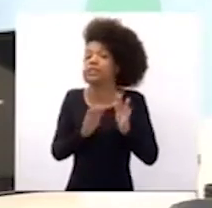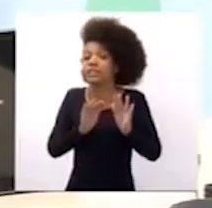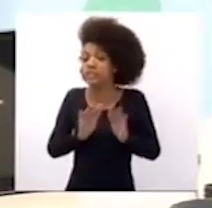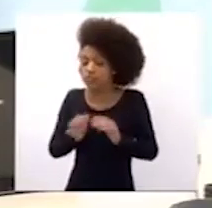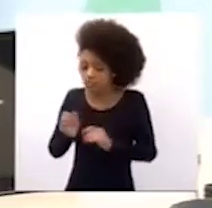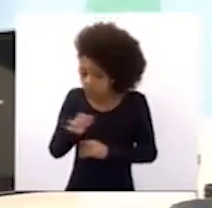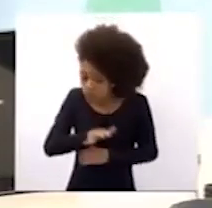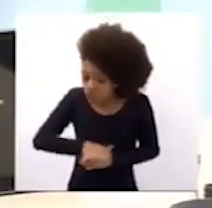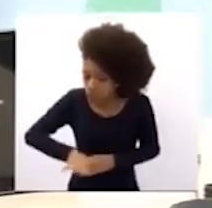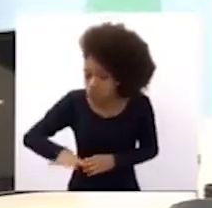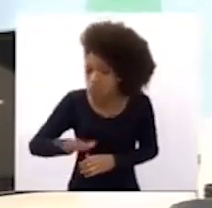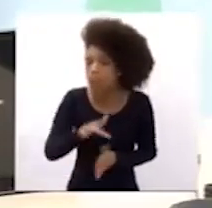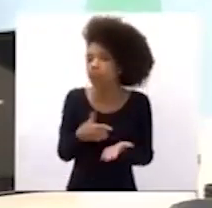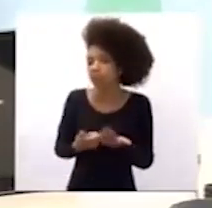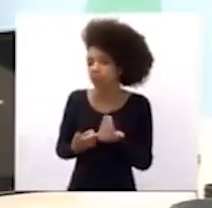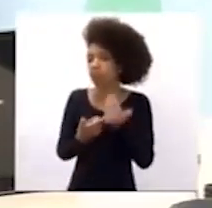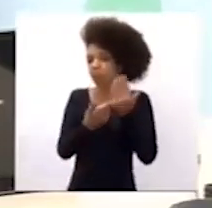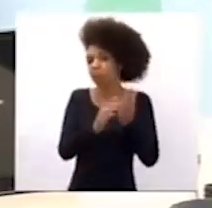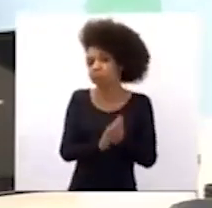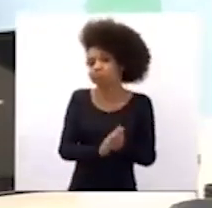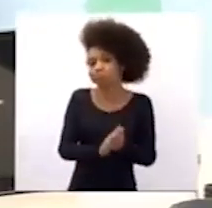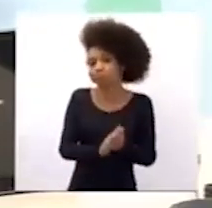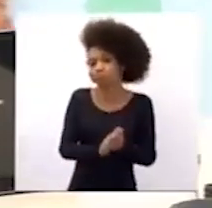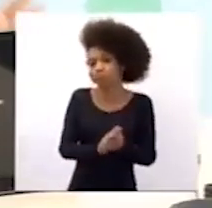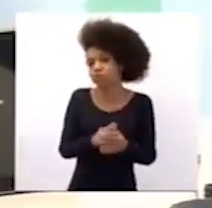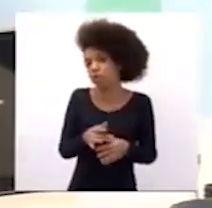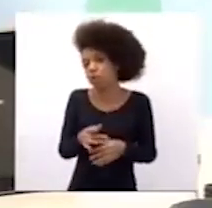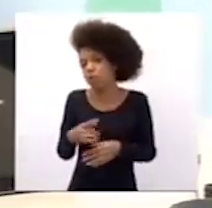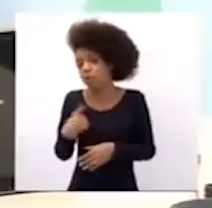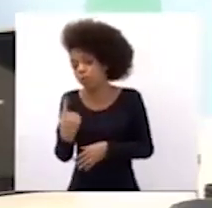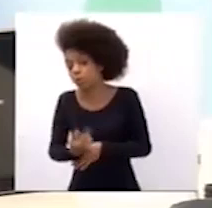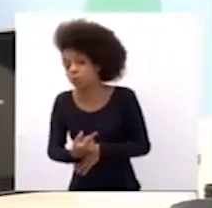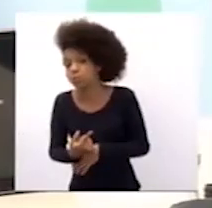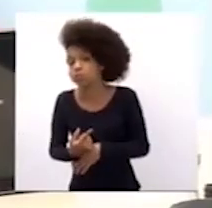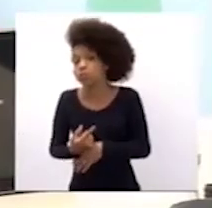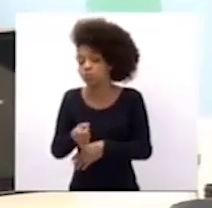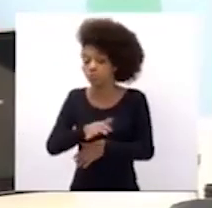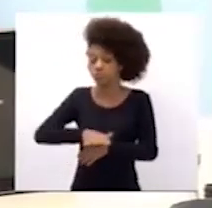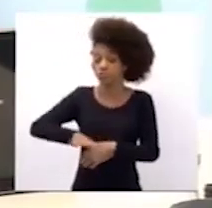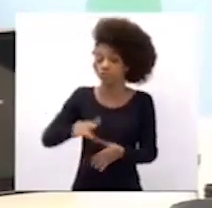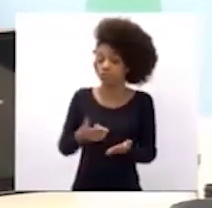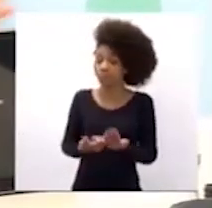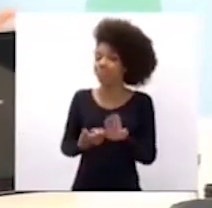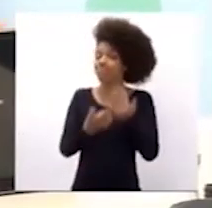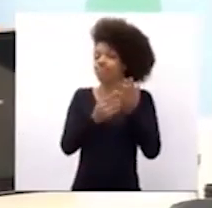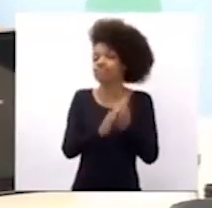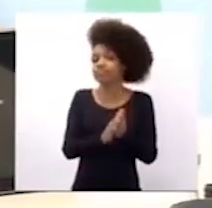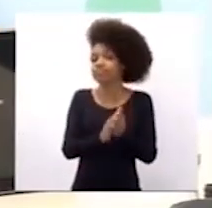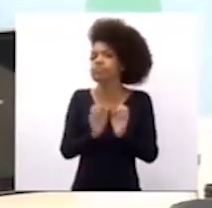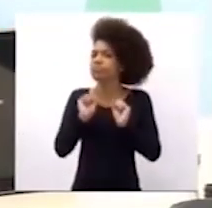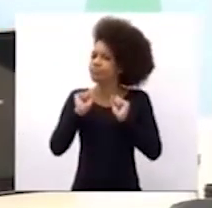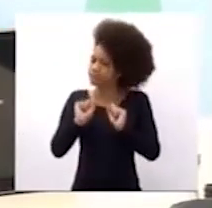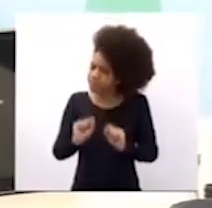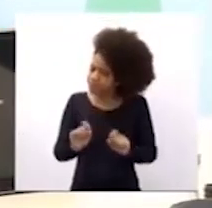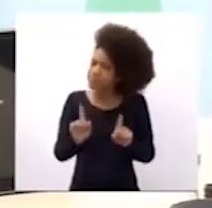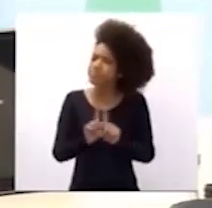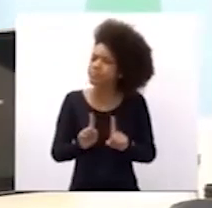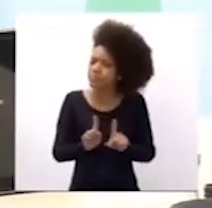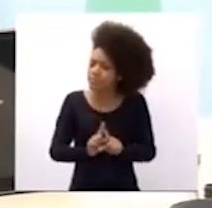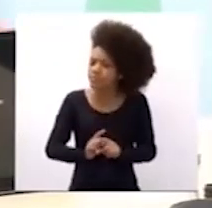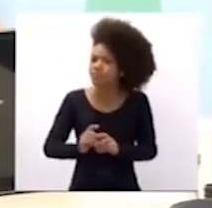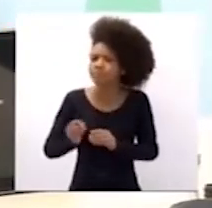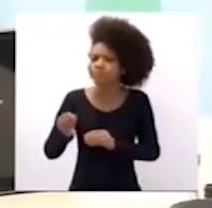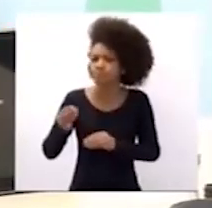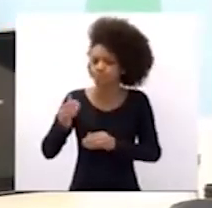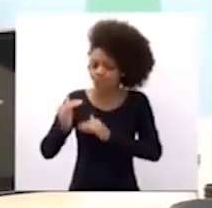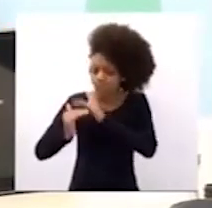ambiente tecnológico, o nosso ambiente virtual também oferece essas potencialidades e contradições.